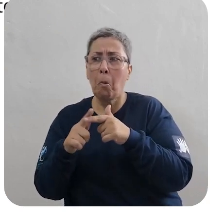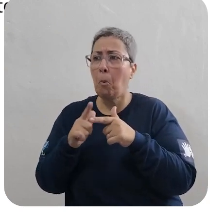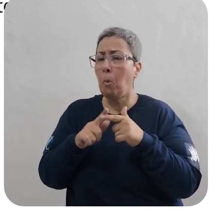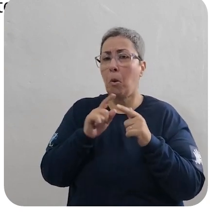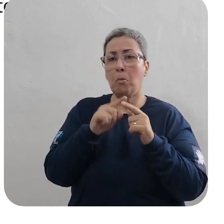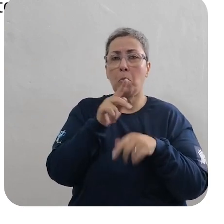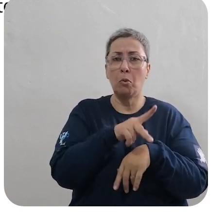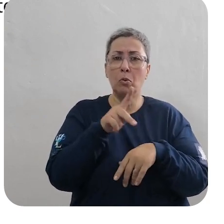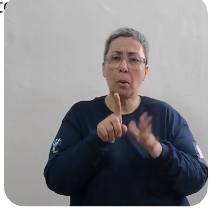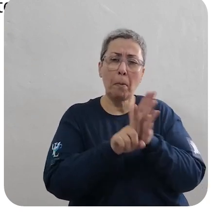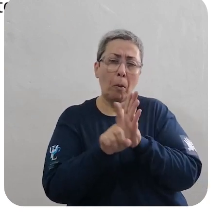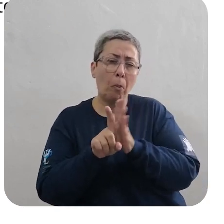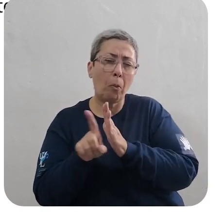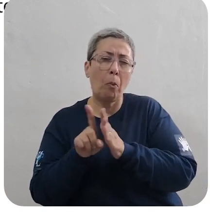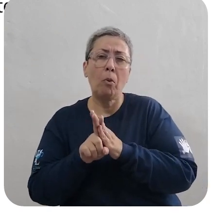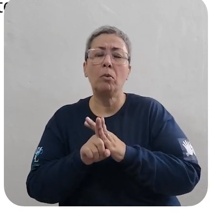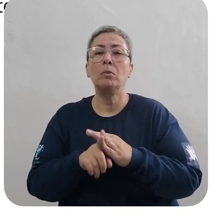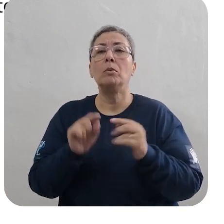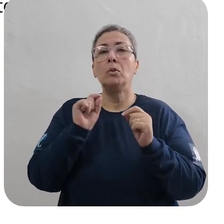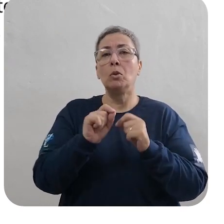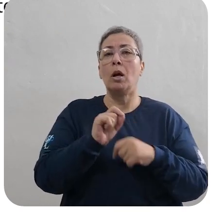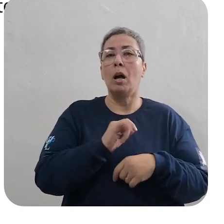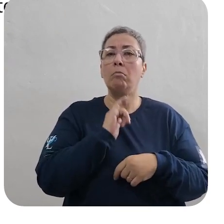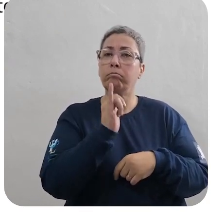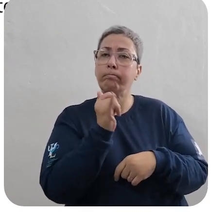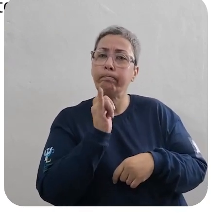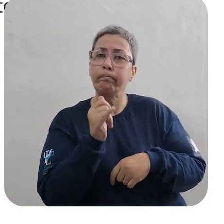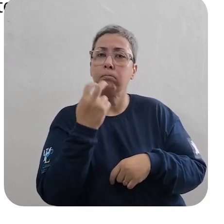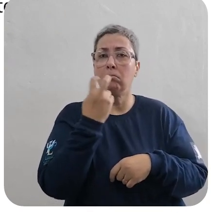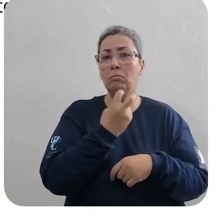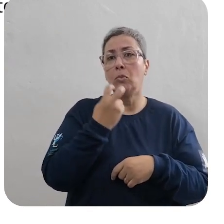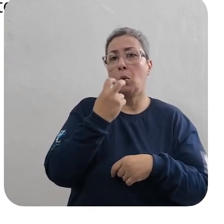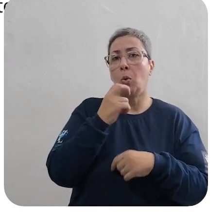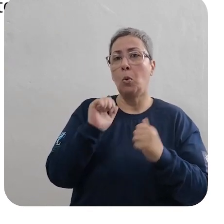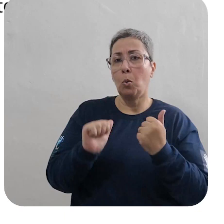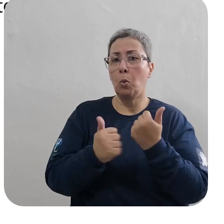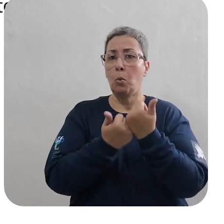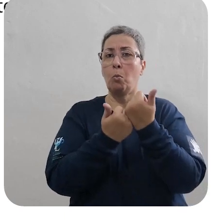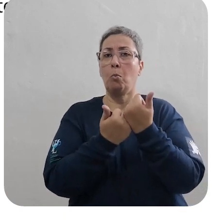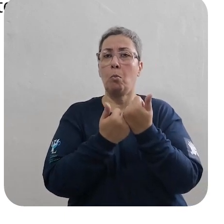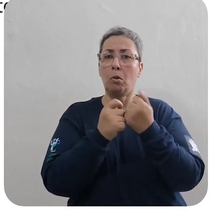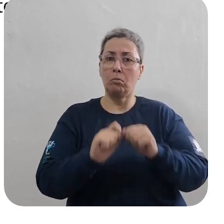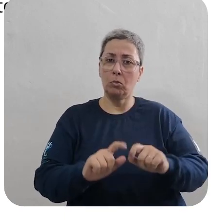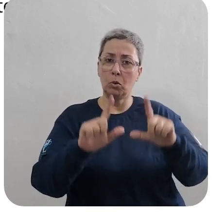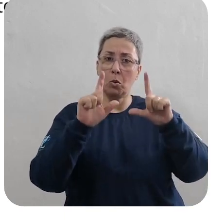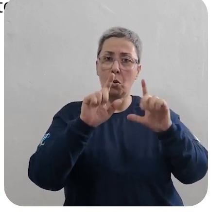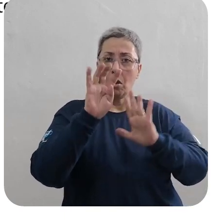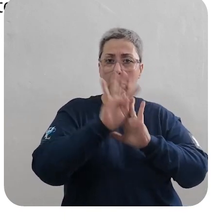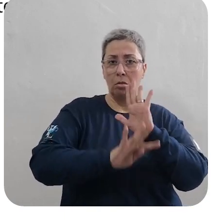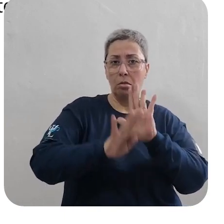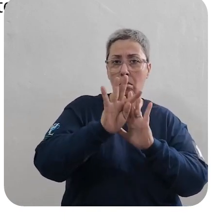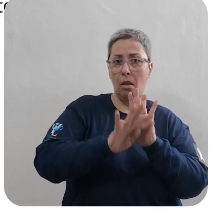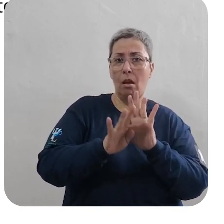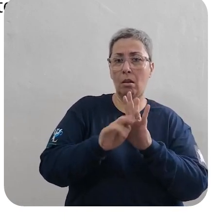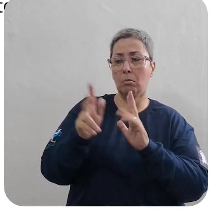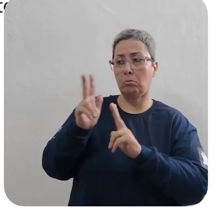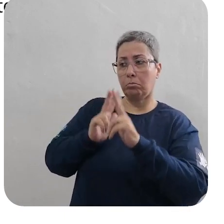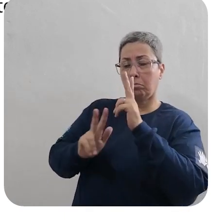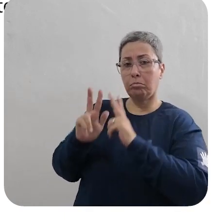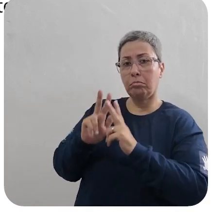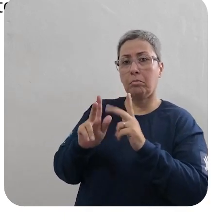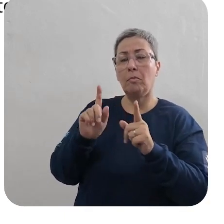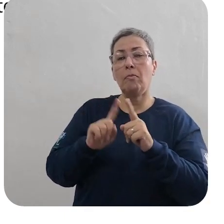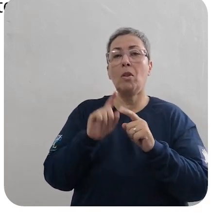problematizações feitas pelo professor. Reproduzir oralmente com apoio de imagem textos falados pelo